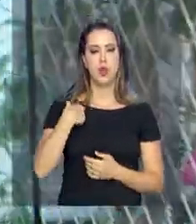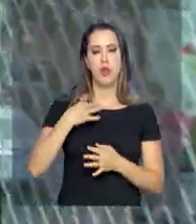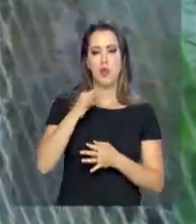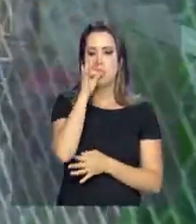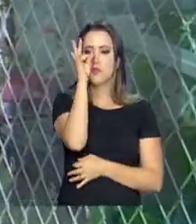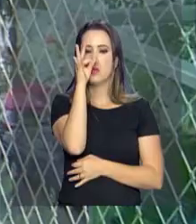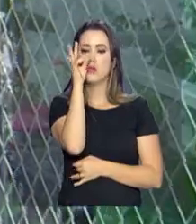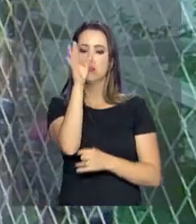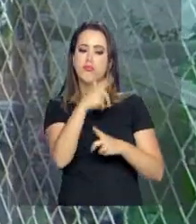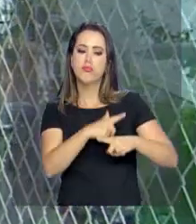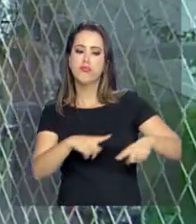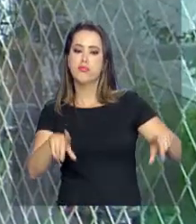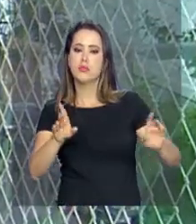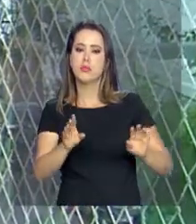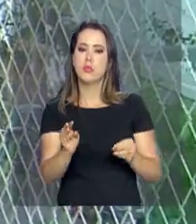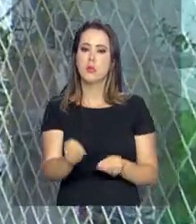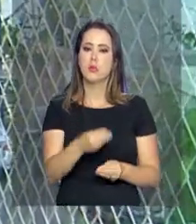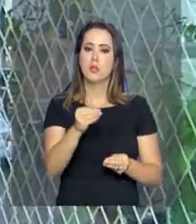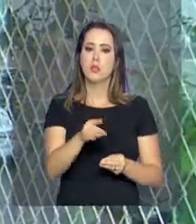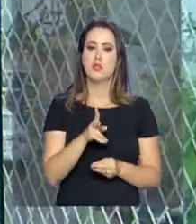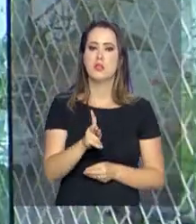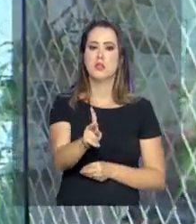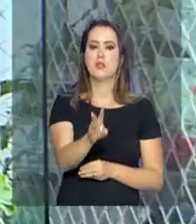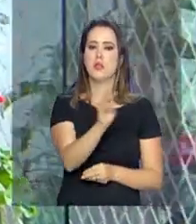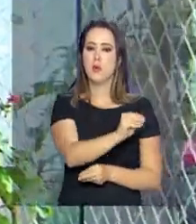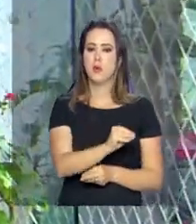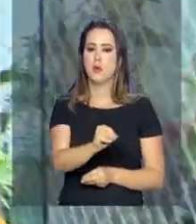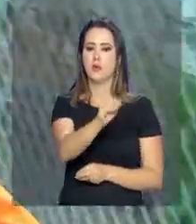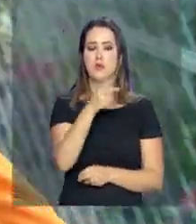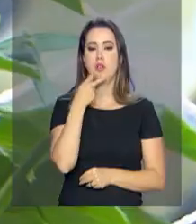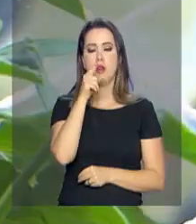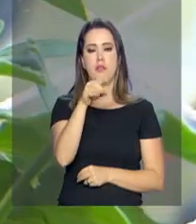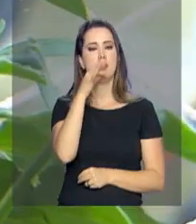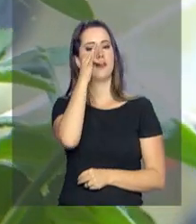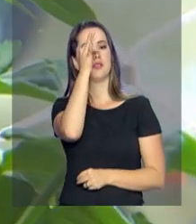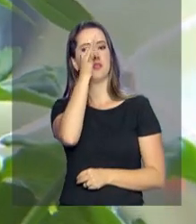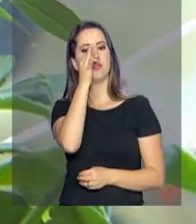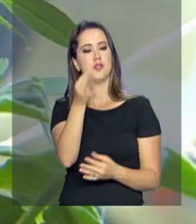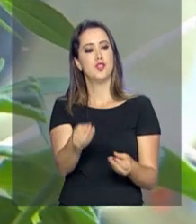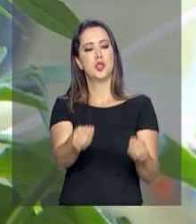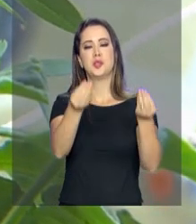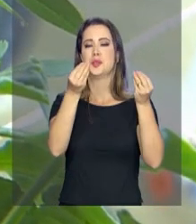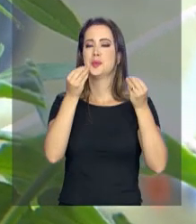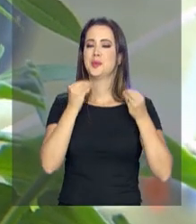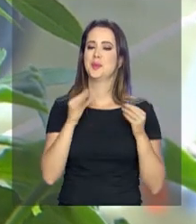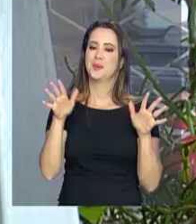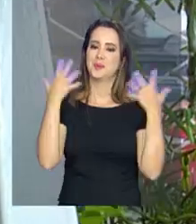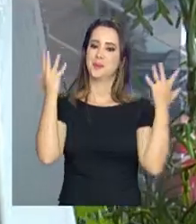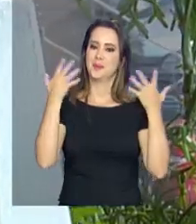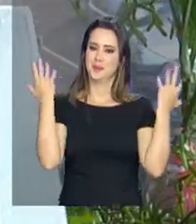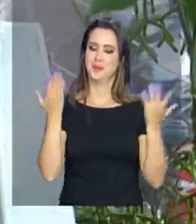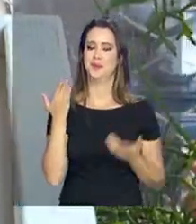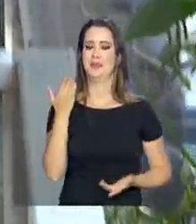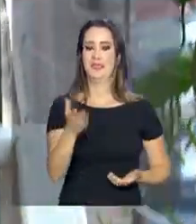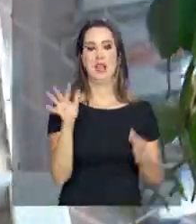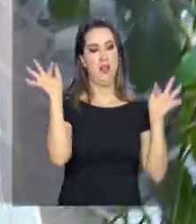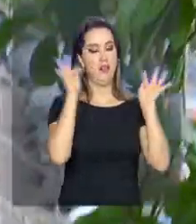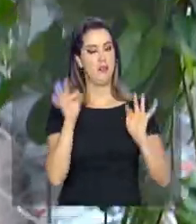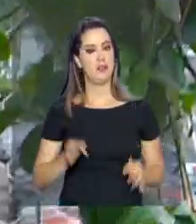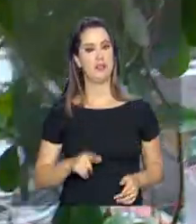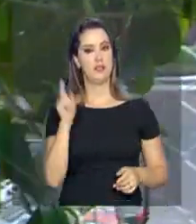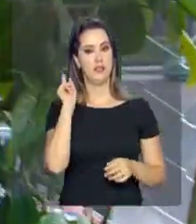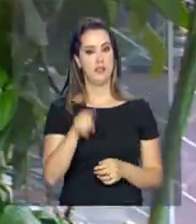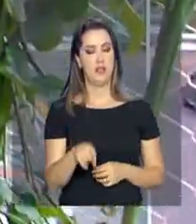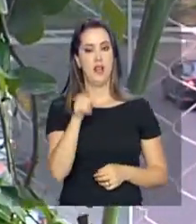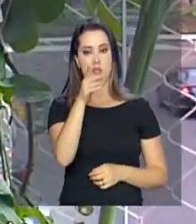maria do carmo faz questão de cuidar todo dia ela conta que as flores trazem alegria pra casa e felicidade é algo